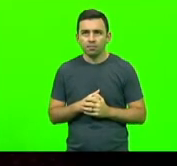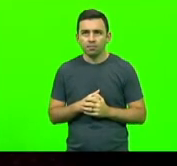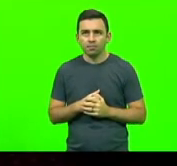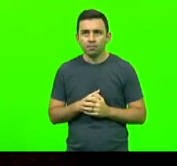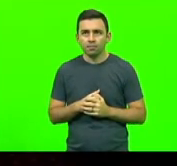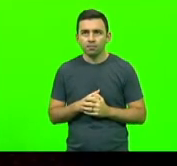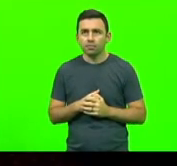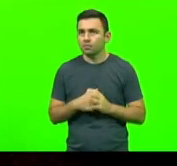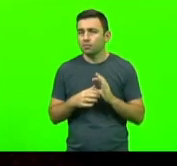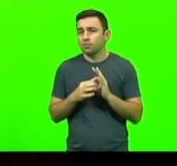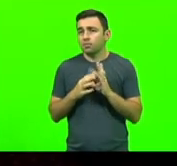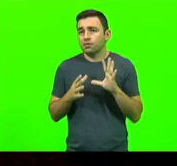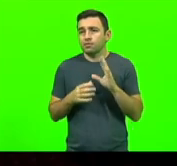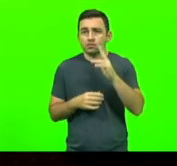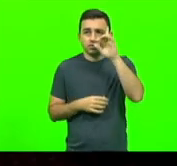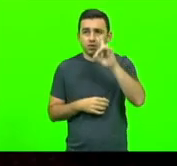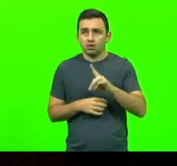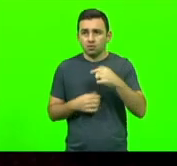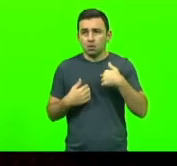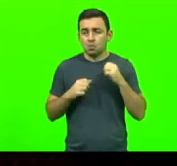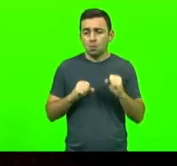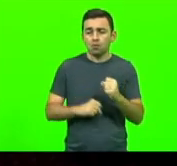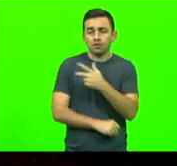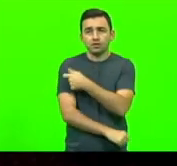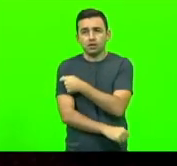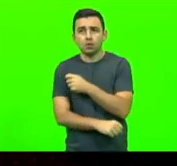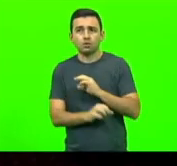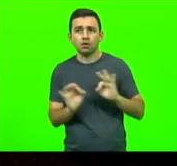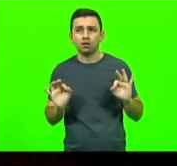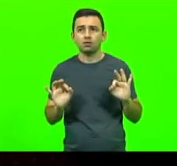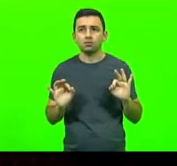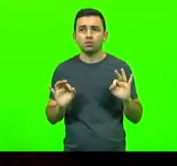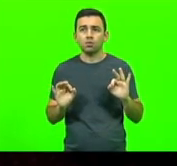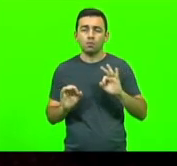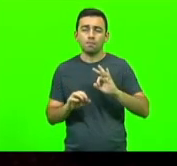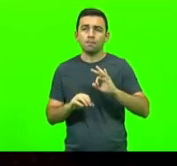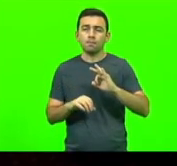Liberdade é cada um ter o direito. Nós podemos vacinar ou não. O país está livre para